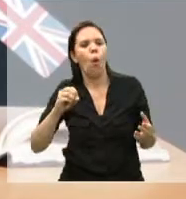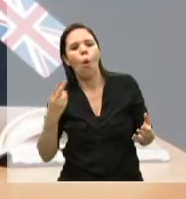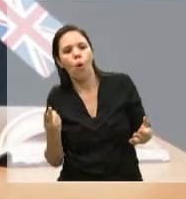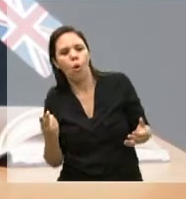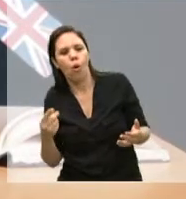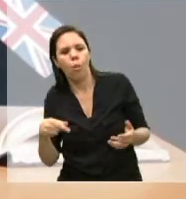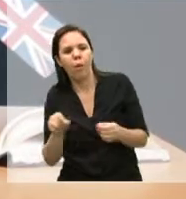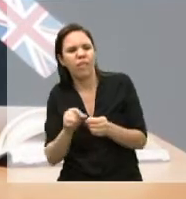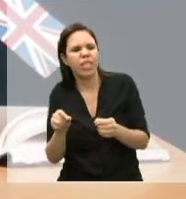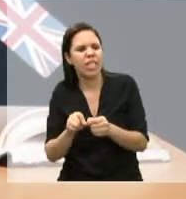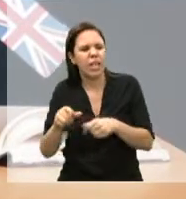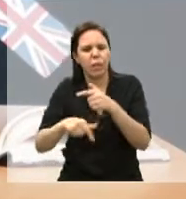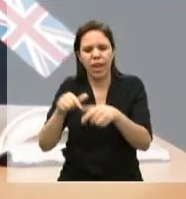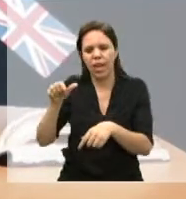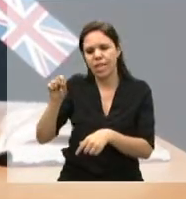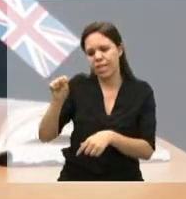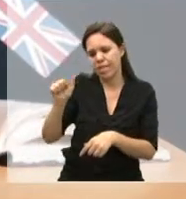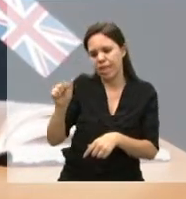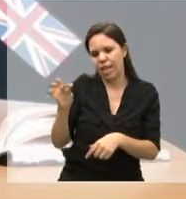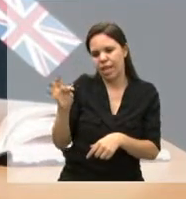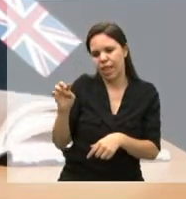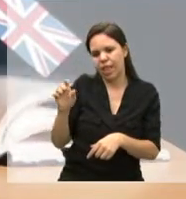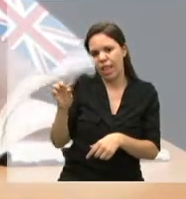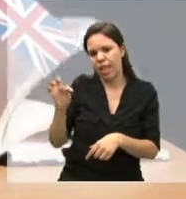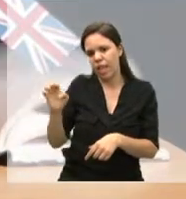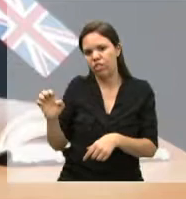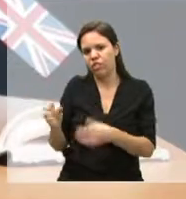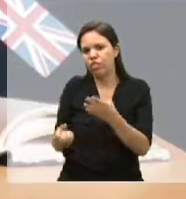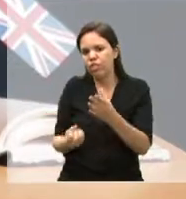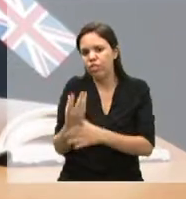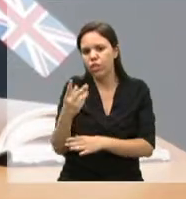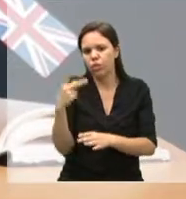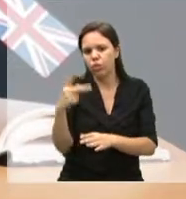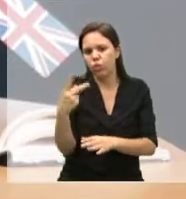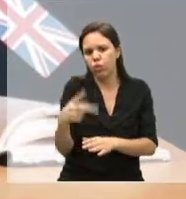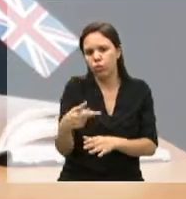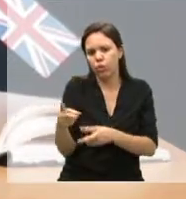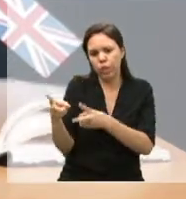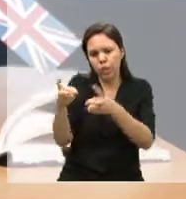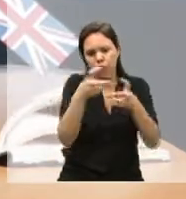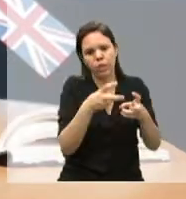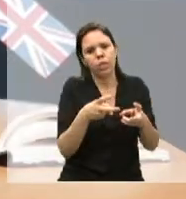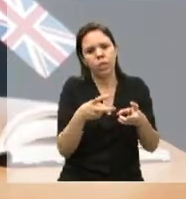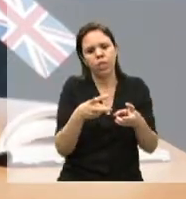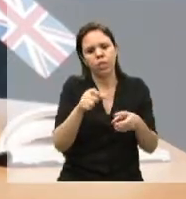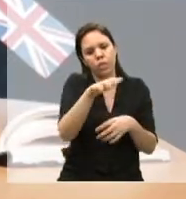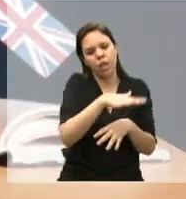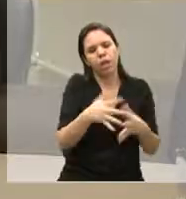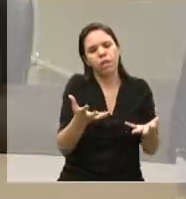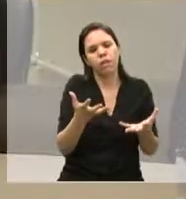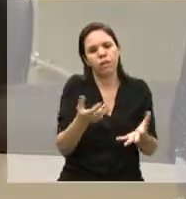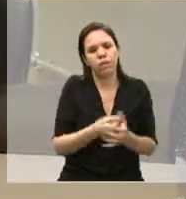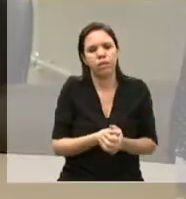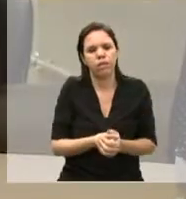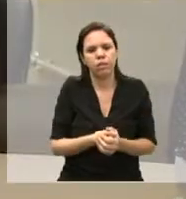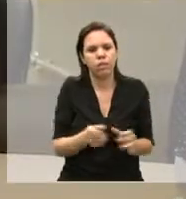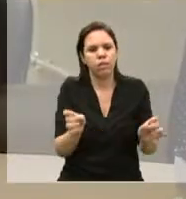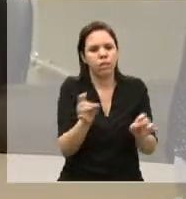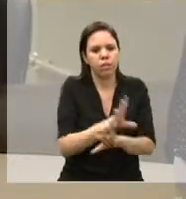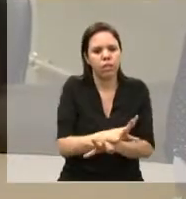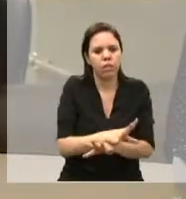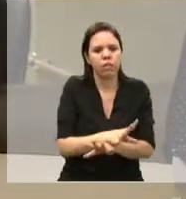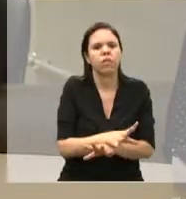para satélites. Ou seja, você começa já a criar a sua percepção e para que área você quer. Quando você acaba